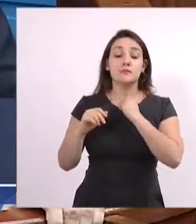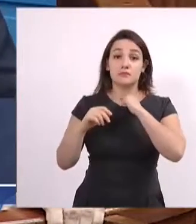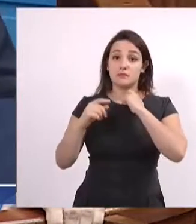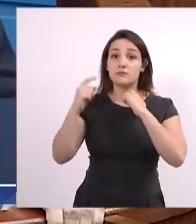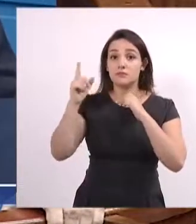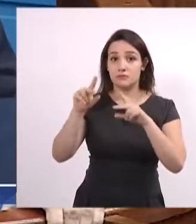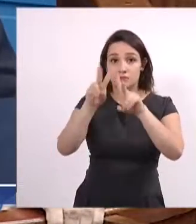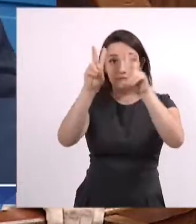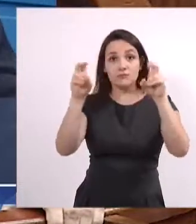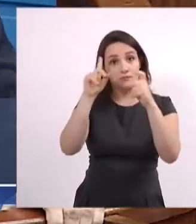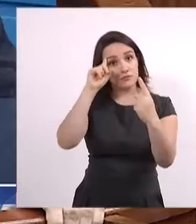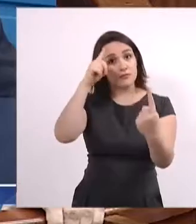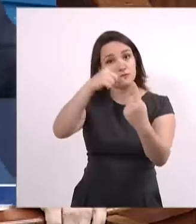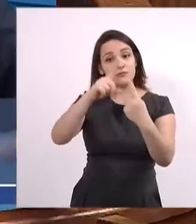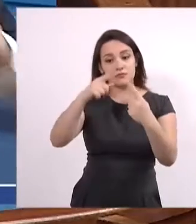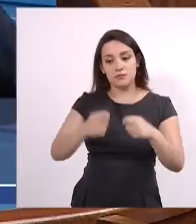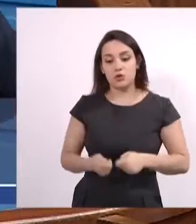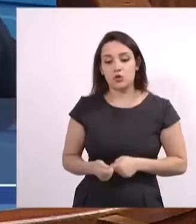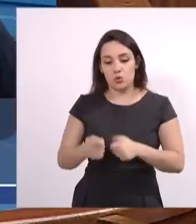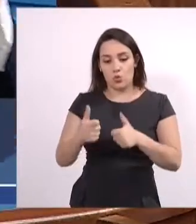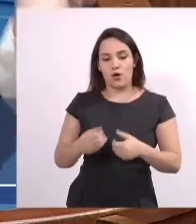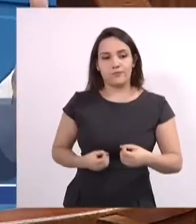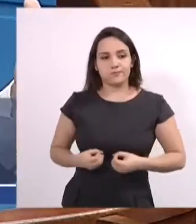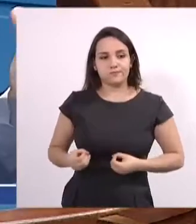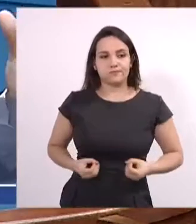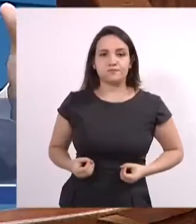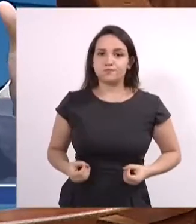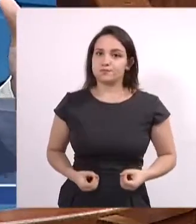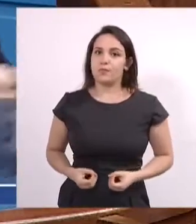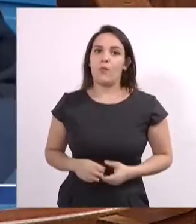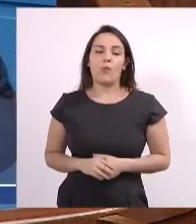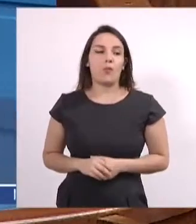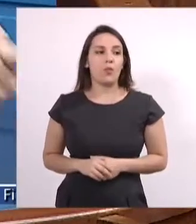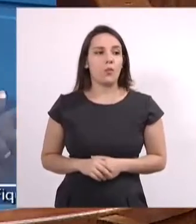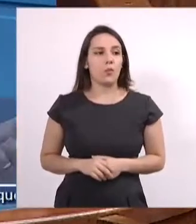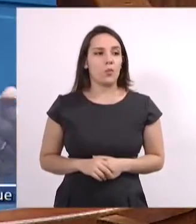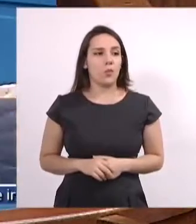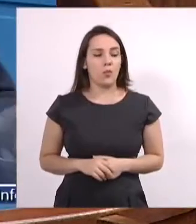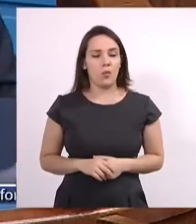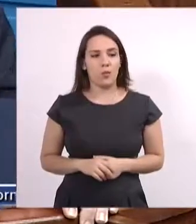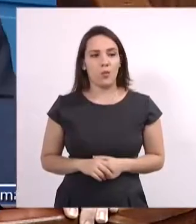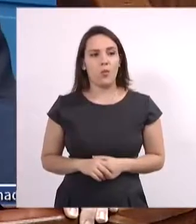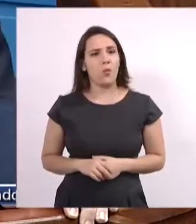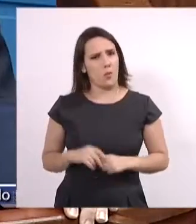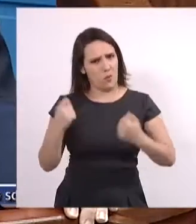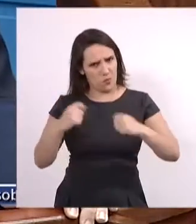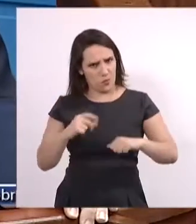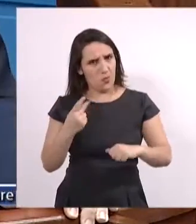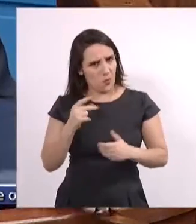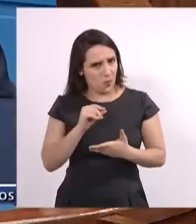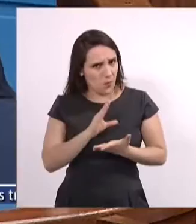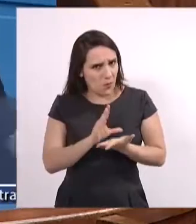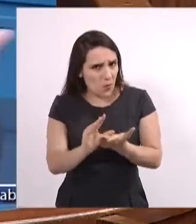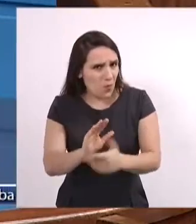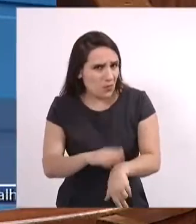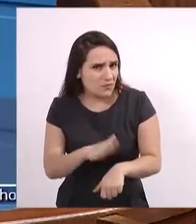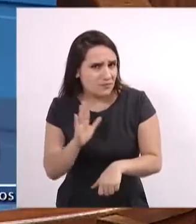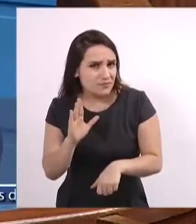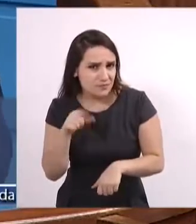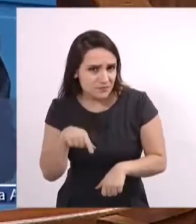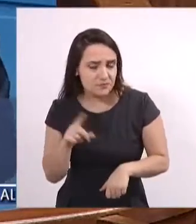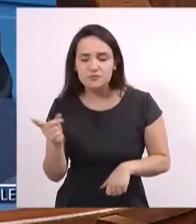de órgãos. Saber, não é só o problema de mais investimentos, é toda